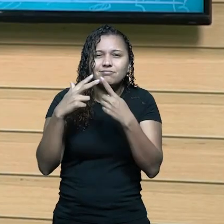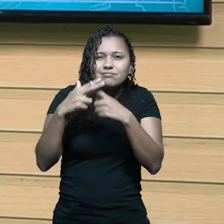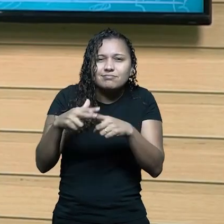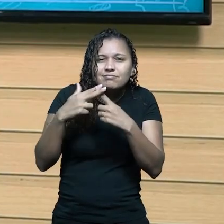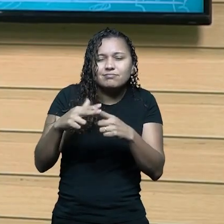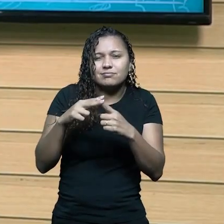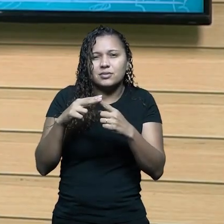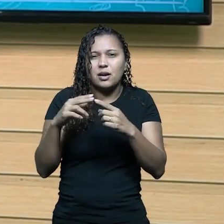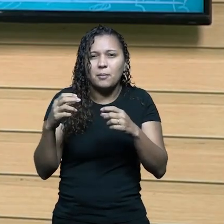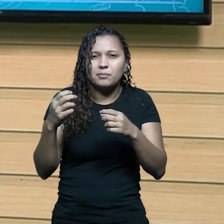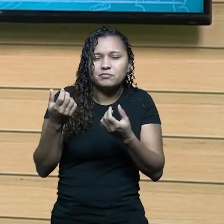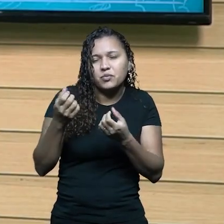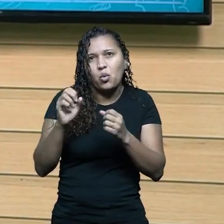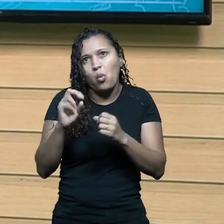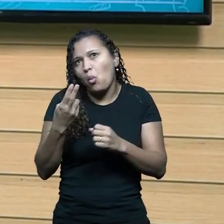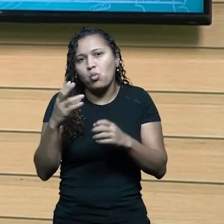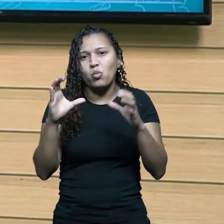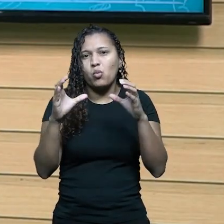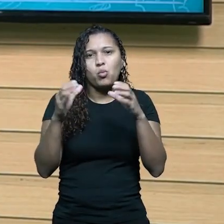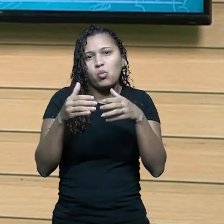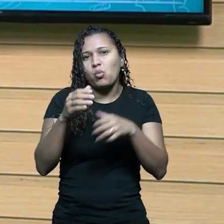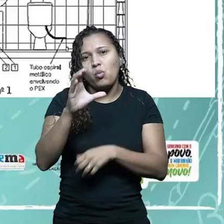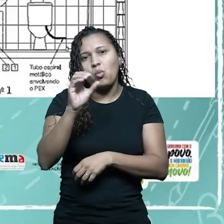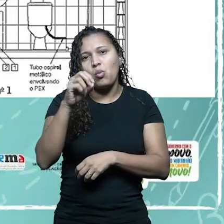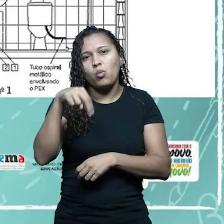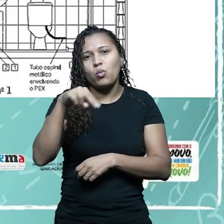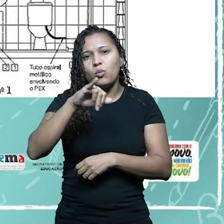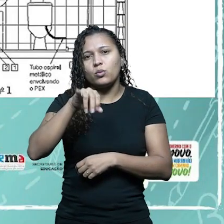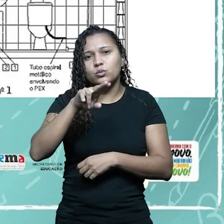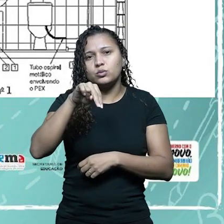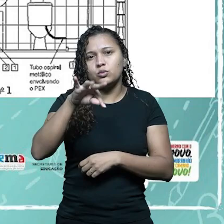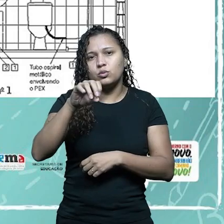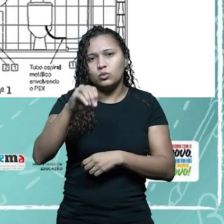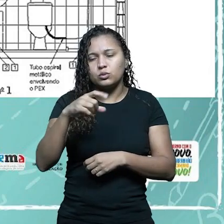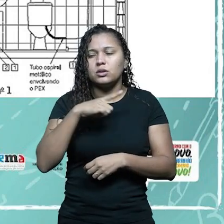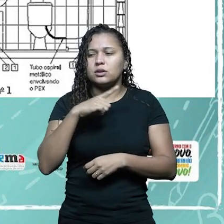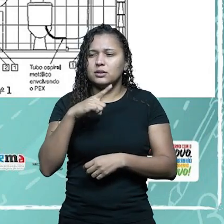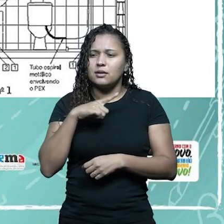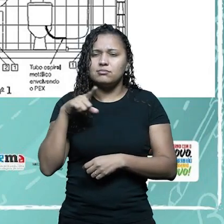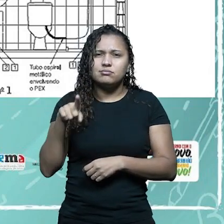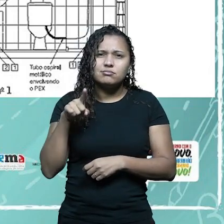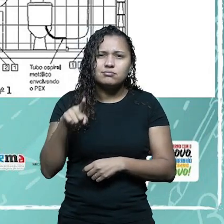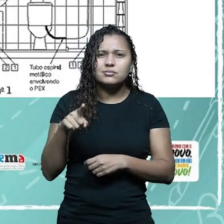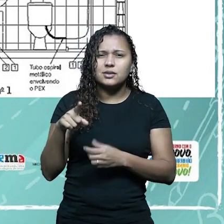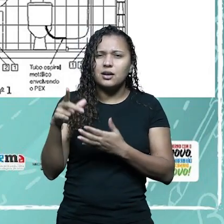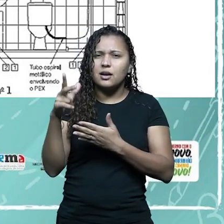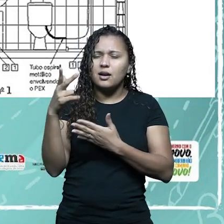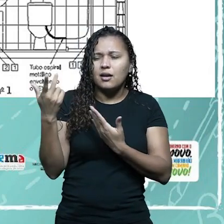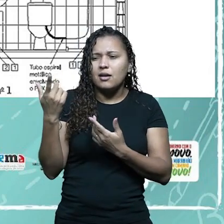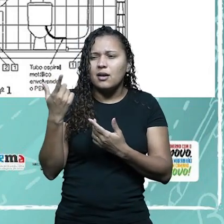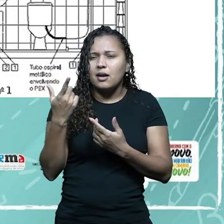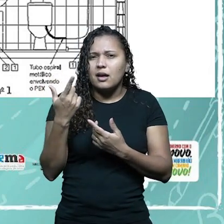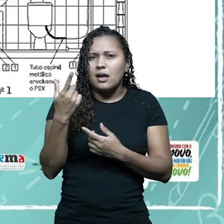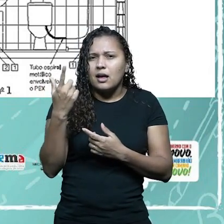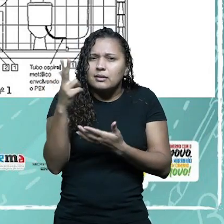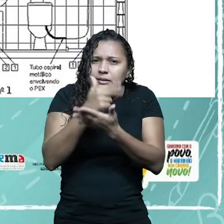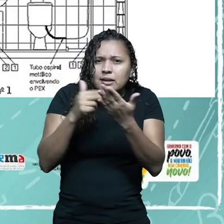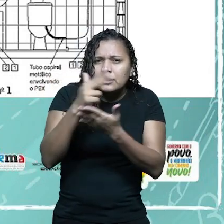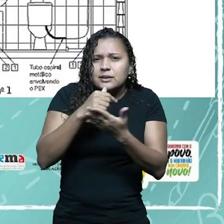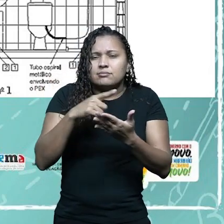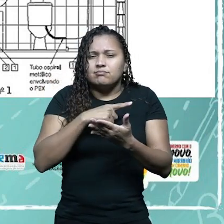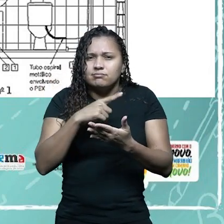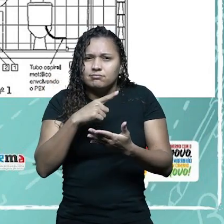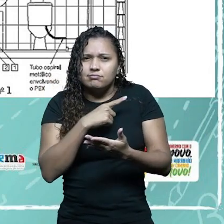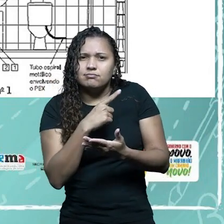montagem dessa peça ou para a montagem no conjunto. Aqui nós temos as representações gráficas do que foi visto até agora.